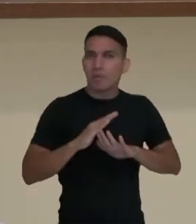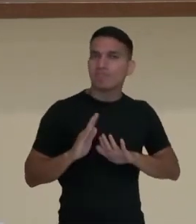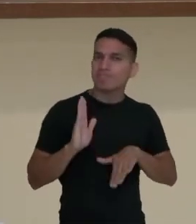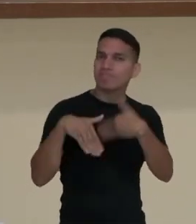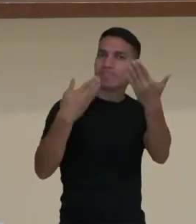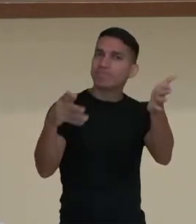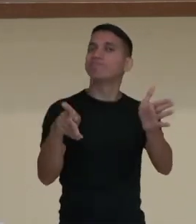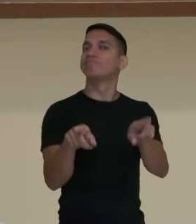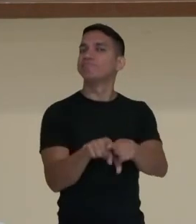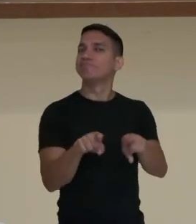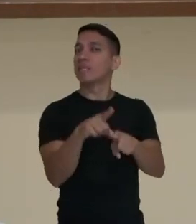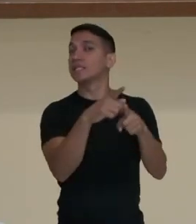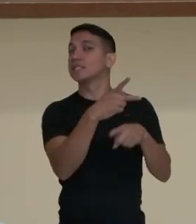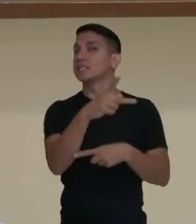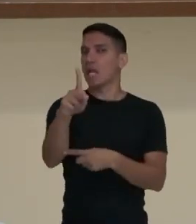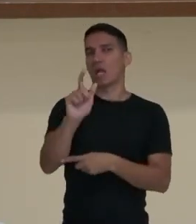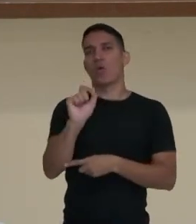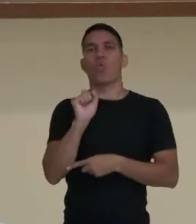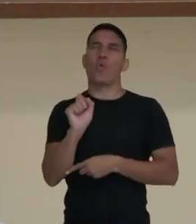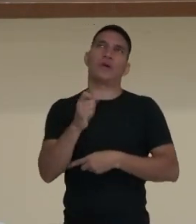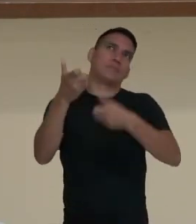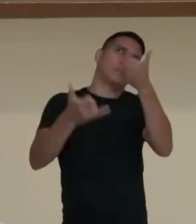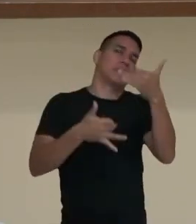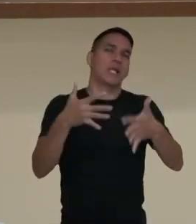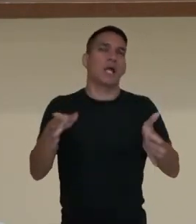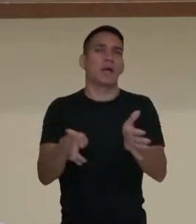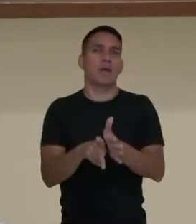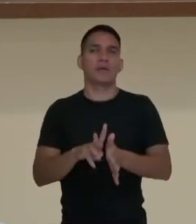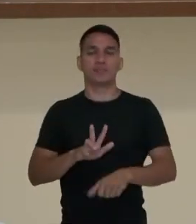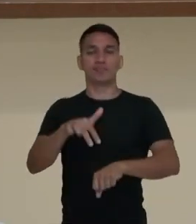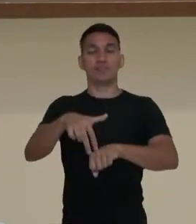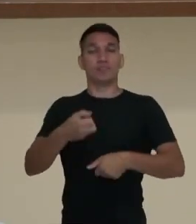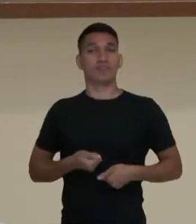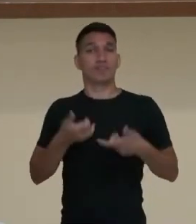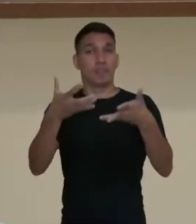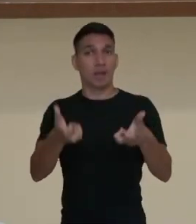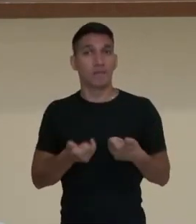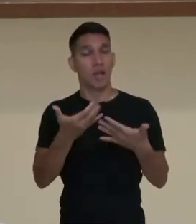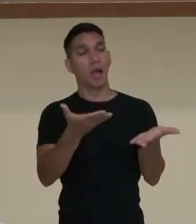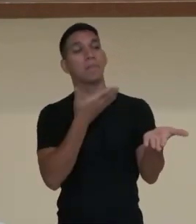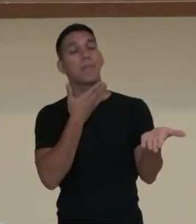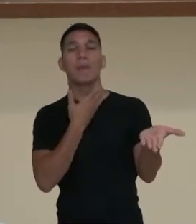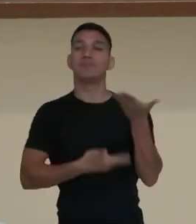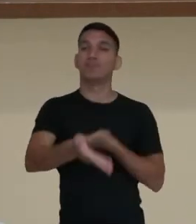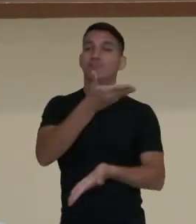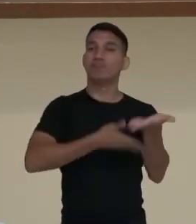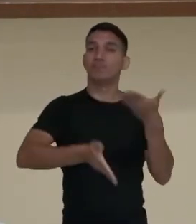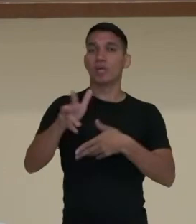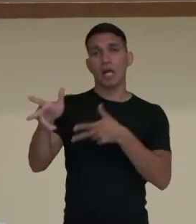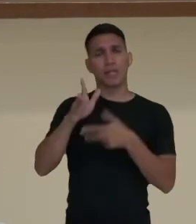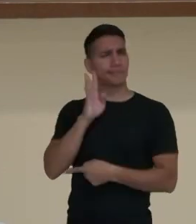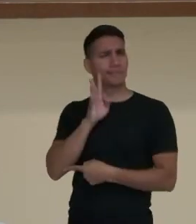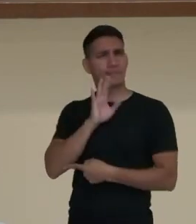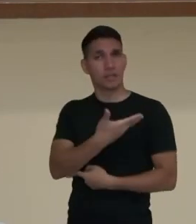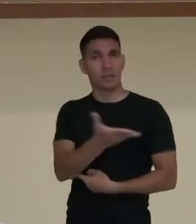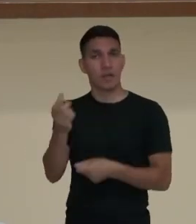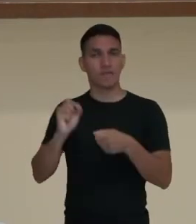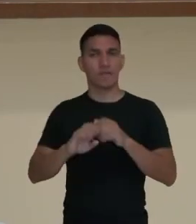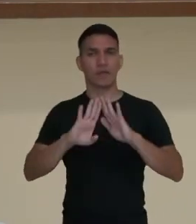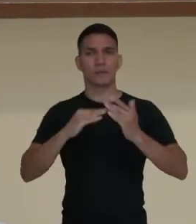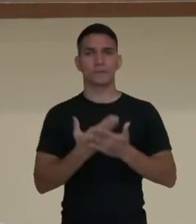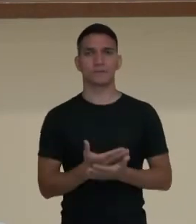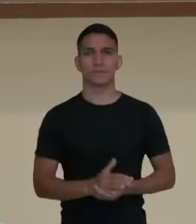desenvolver também, falando oralmente, a conversar com as pessoas. É legal esse gênero de entrevista para você fazer na sua